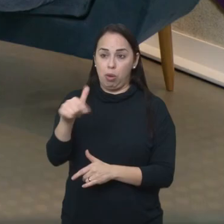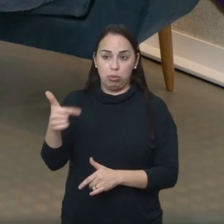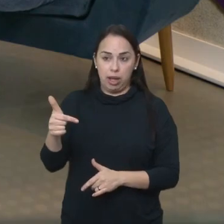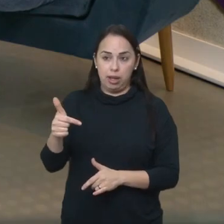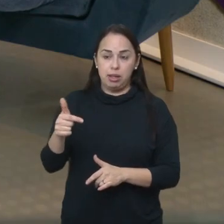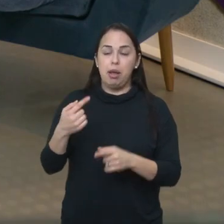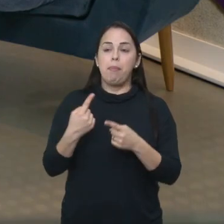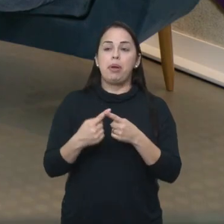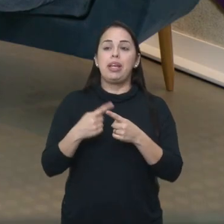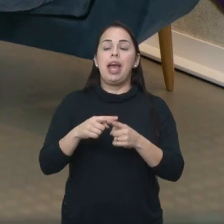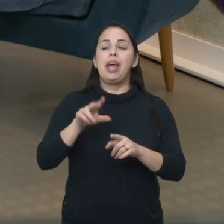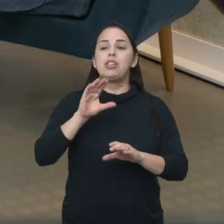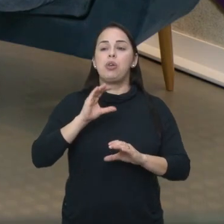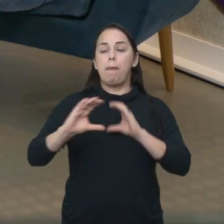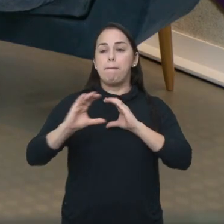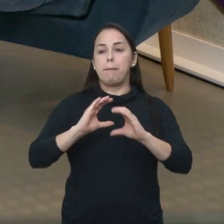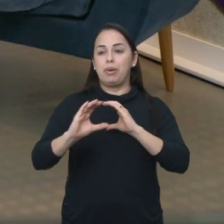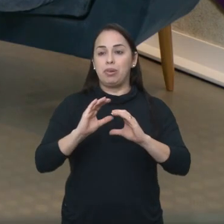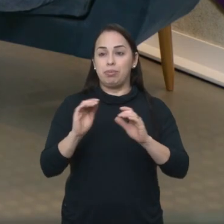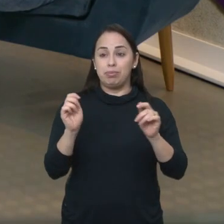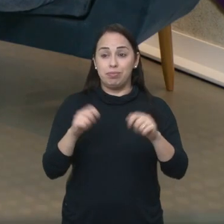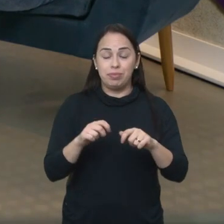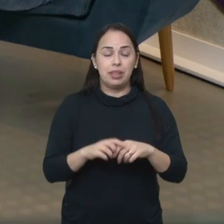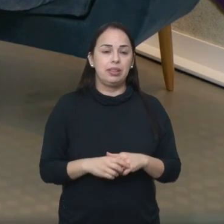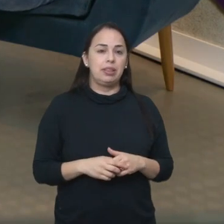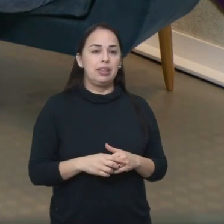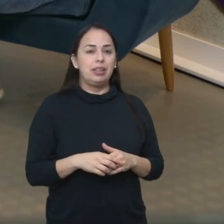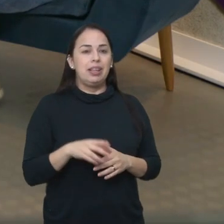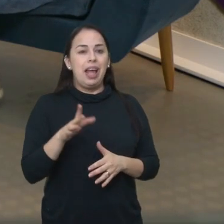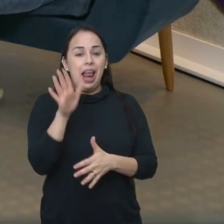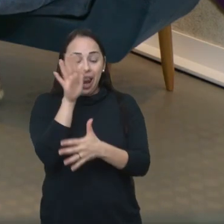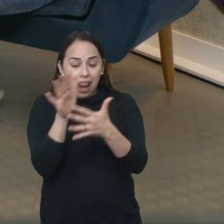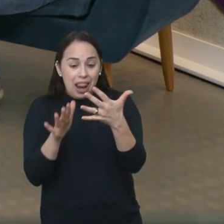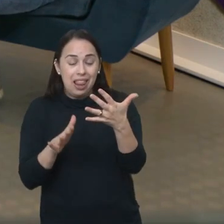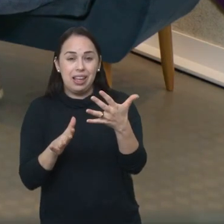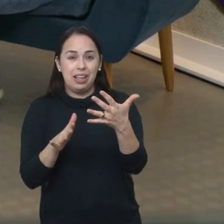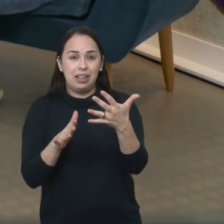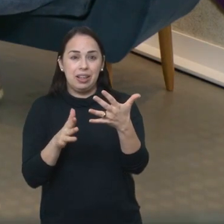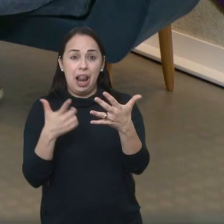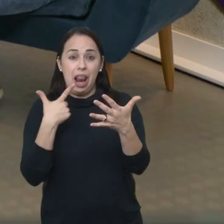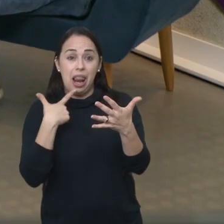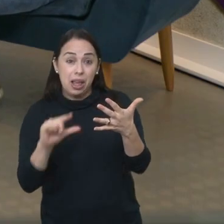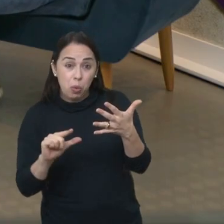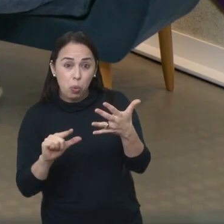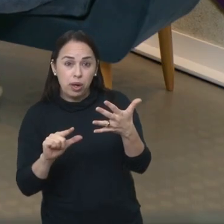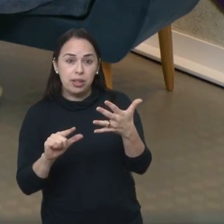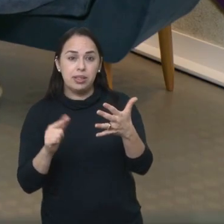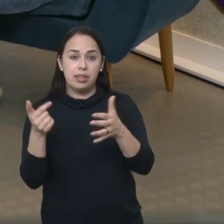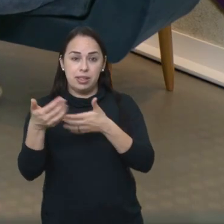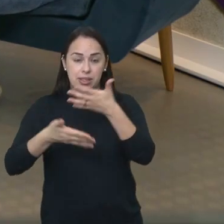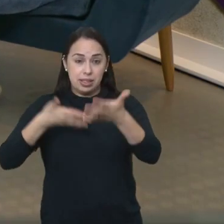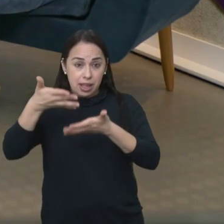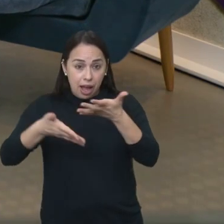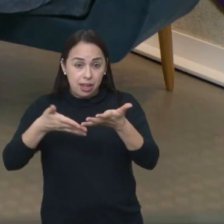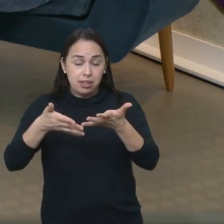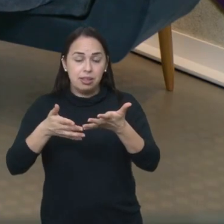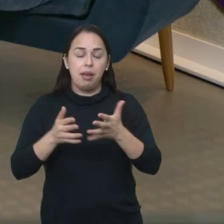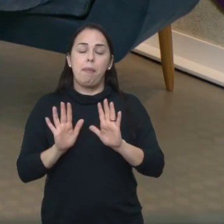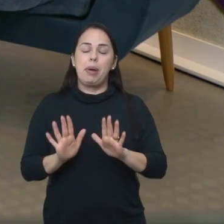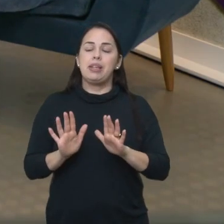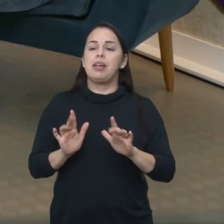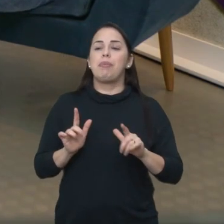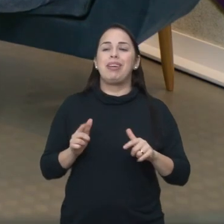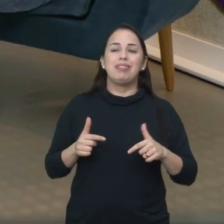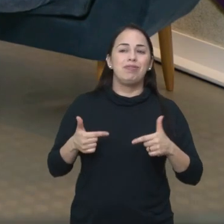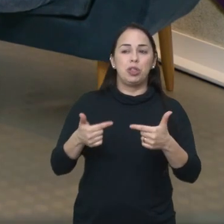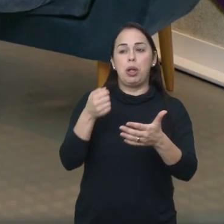como língua, é meio de comunicação. Apesar de ser chamada de língua brasileira de sinais, não é conhecida como língua. Ainda não. É uma luta